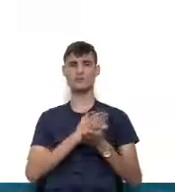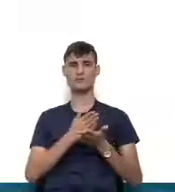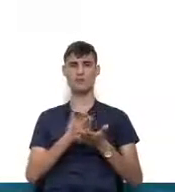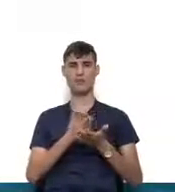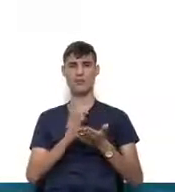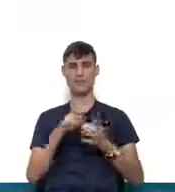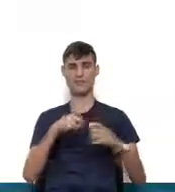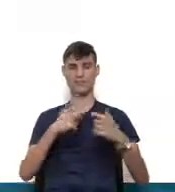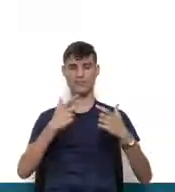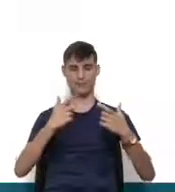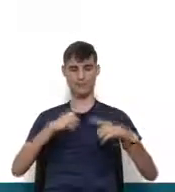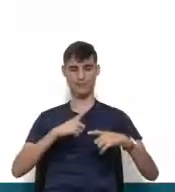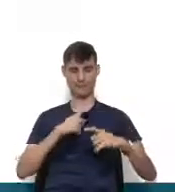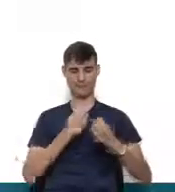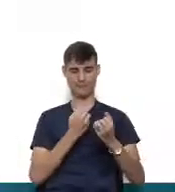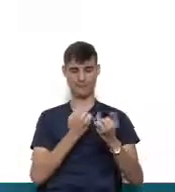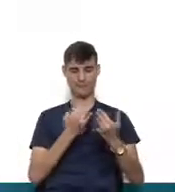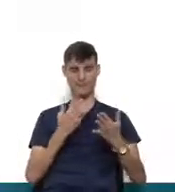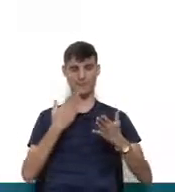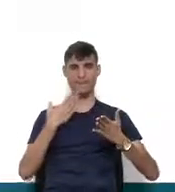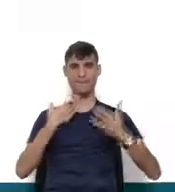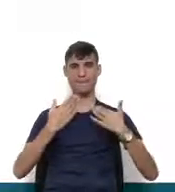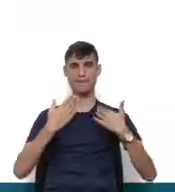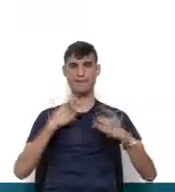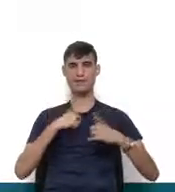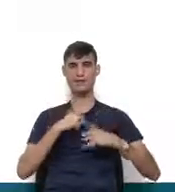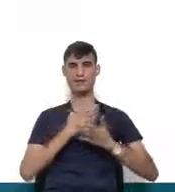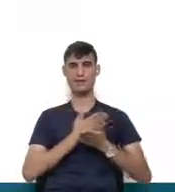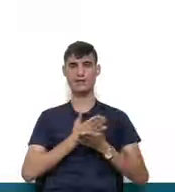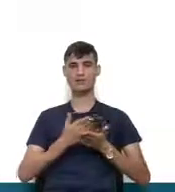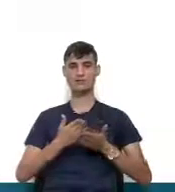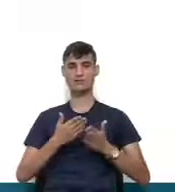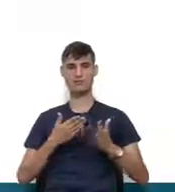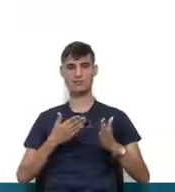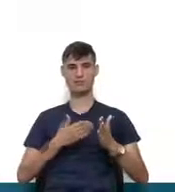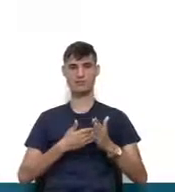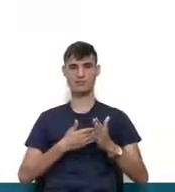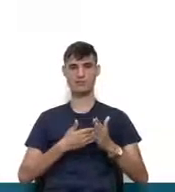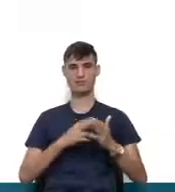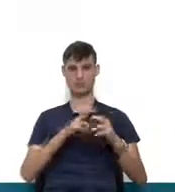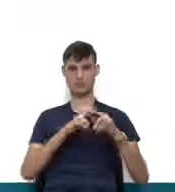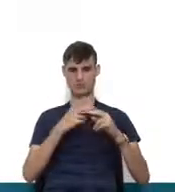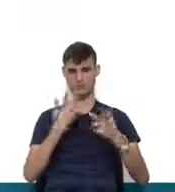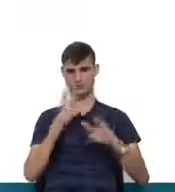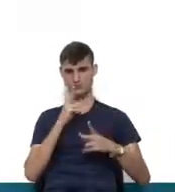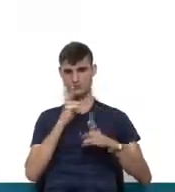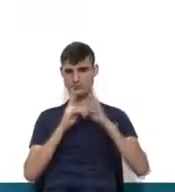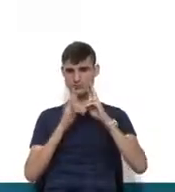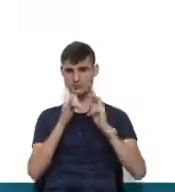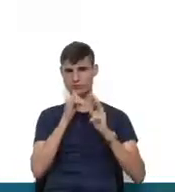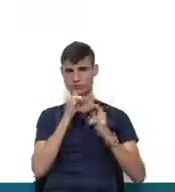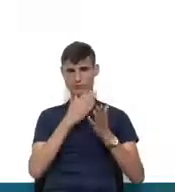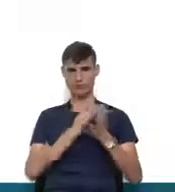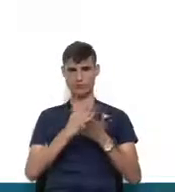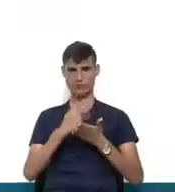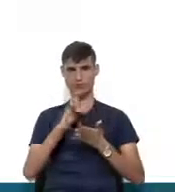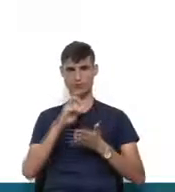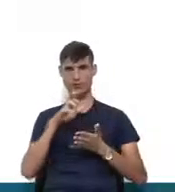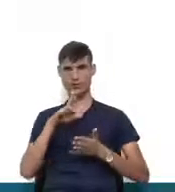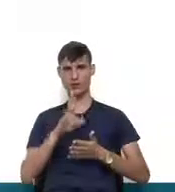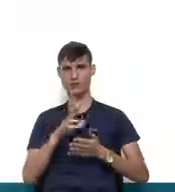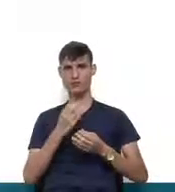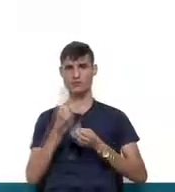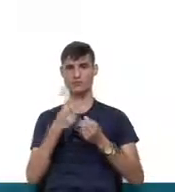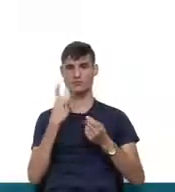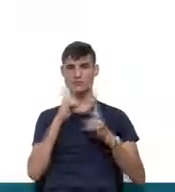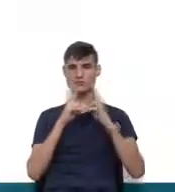É qual a temperatura inicial vai ser na barra. Considerando que quando a gente está falando de séries de Fourier, só para que a